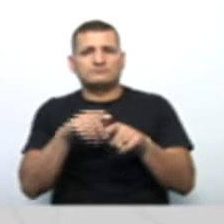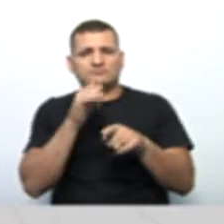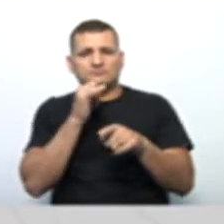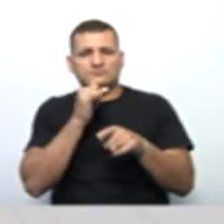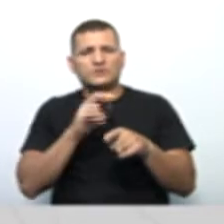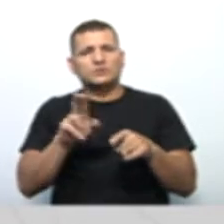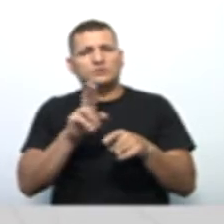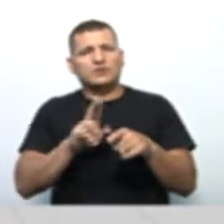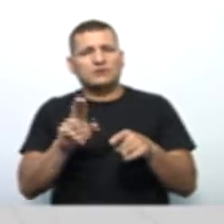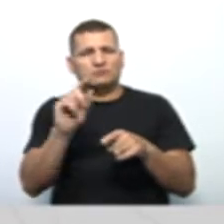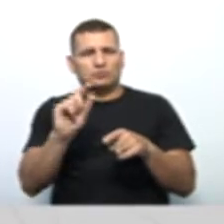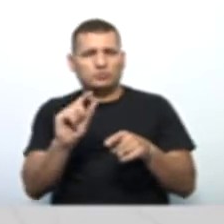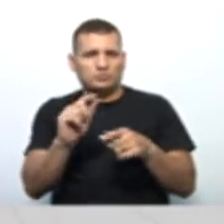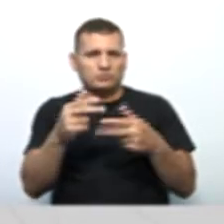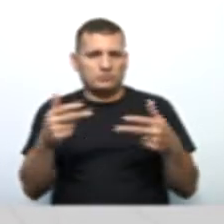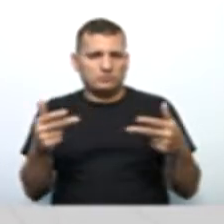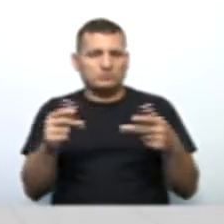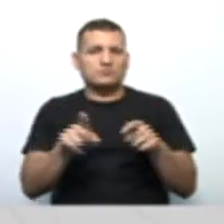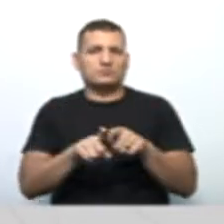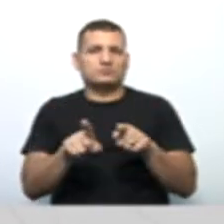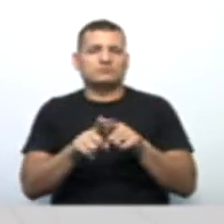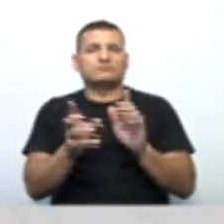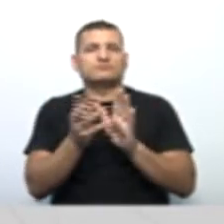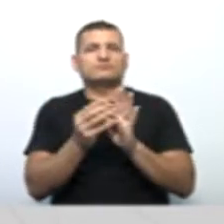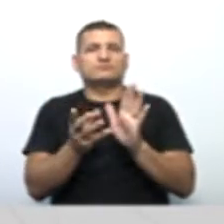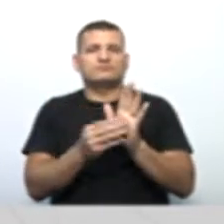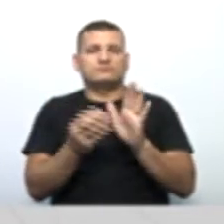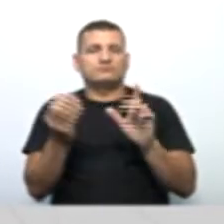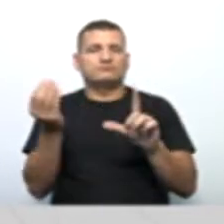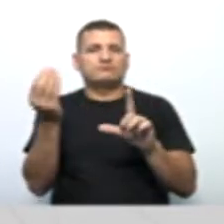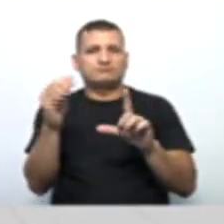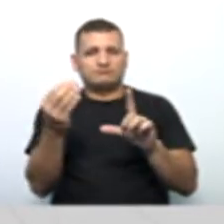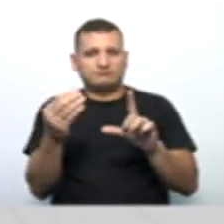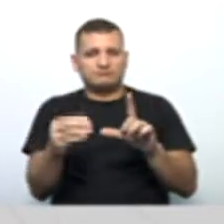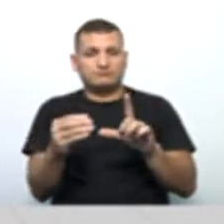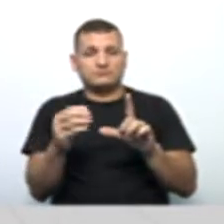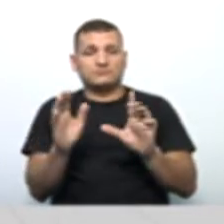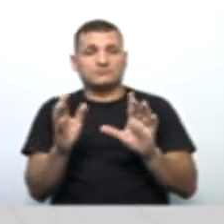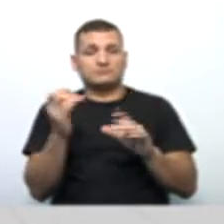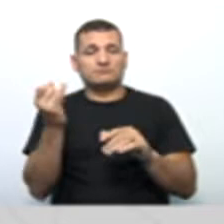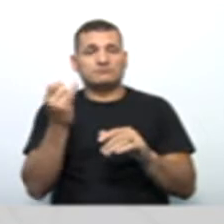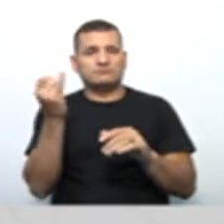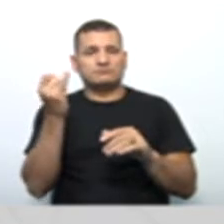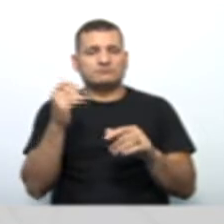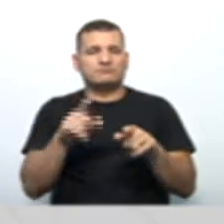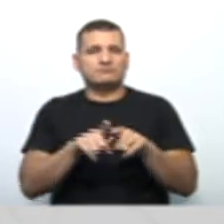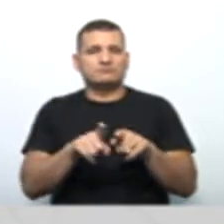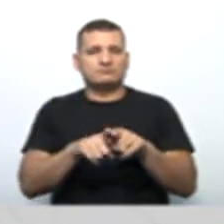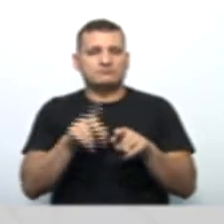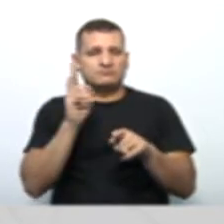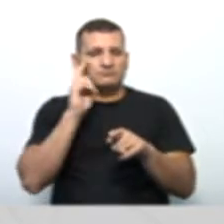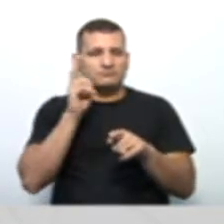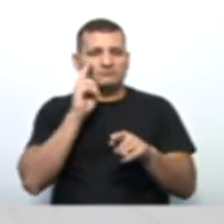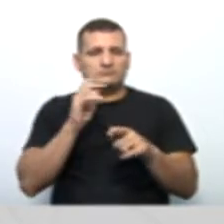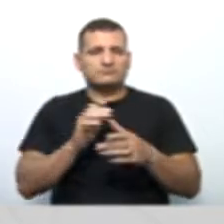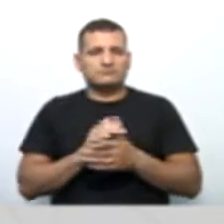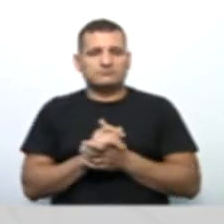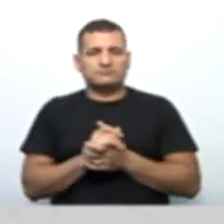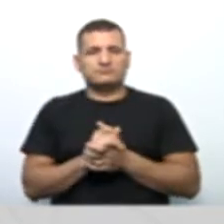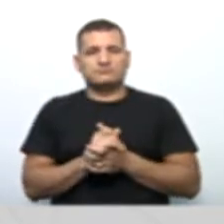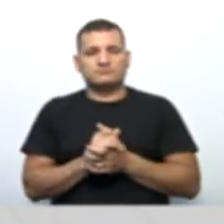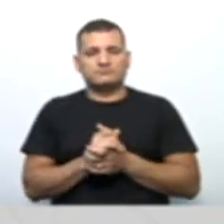não é pertinente lembrar que a leitura de textos ou a leitura de